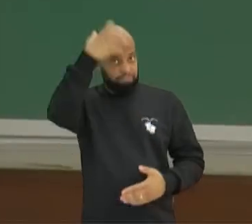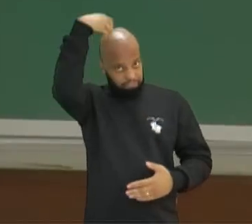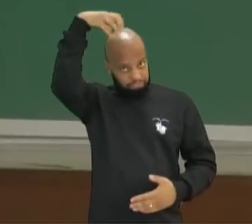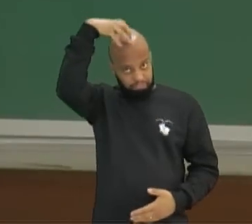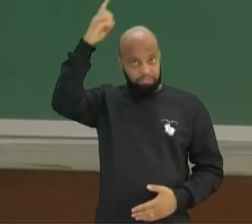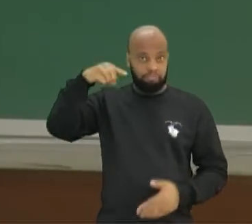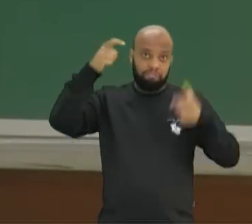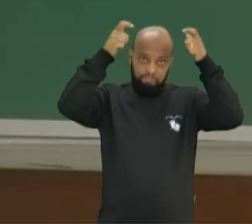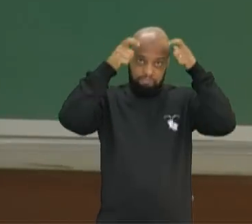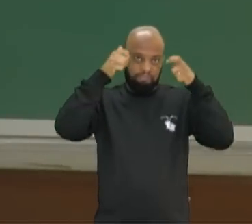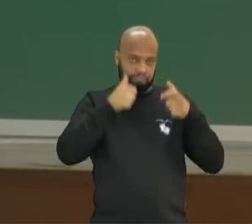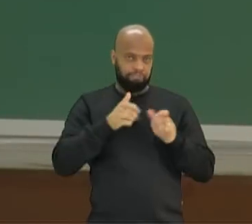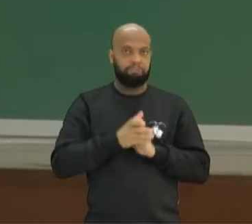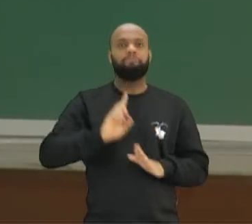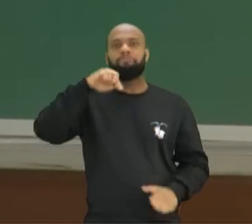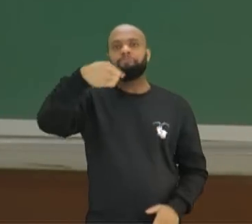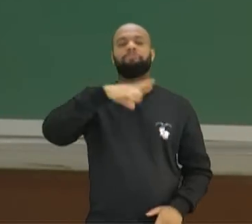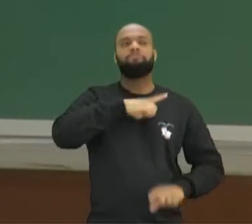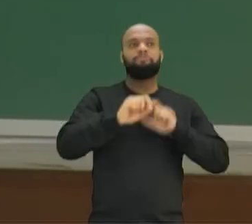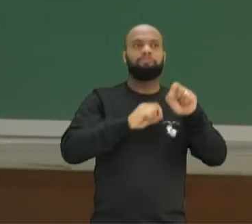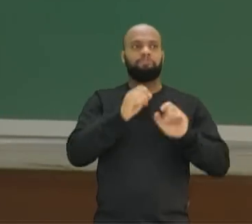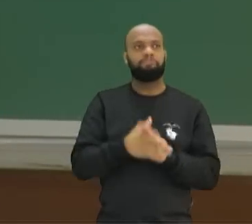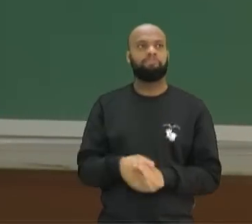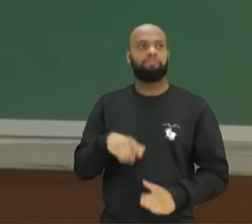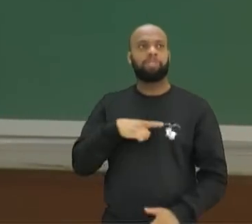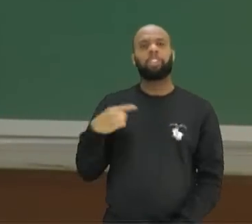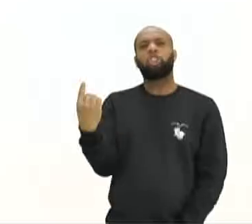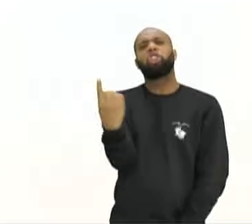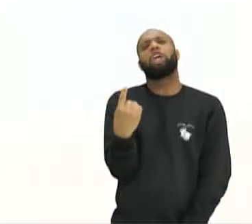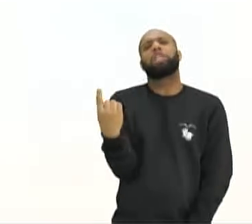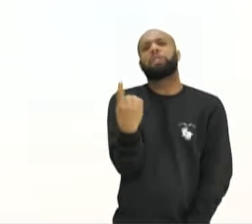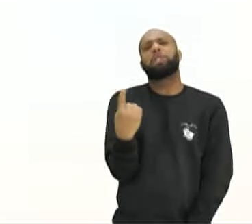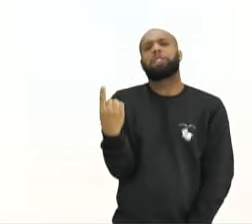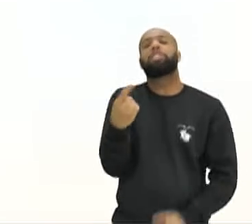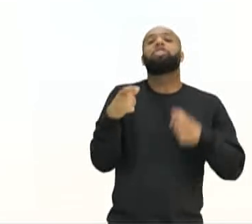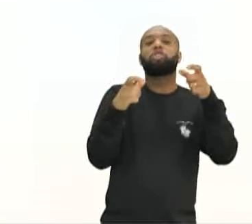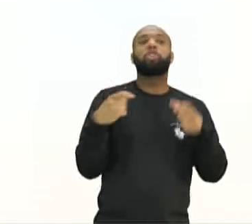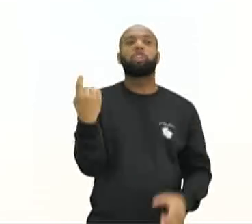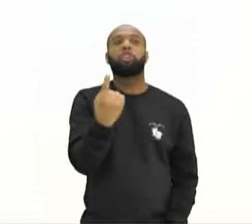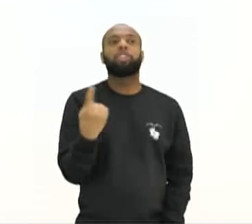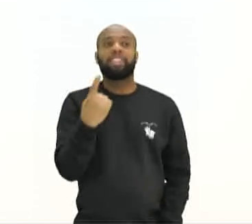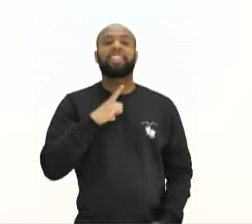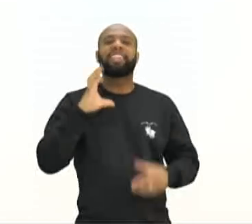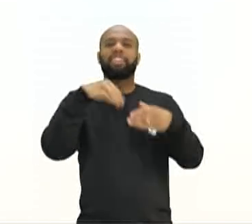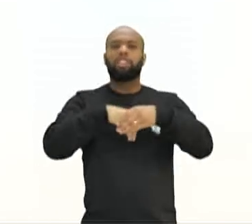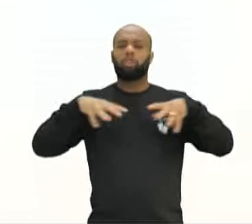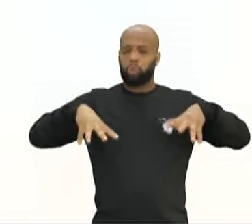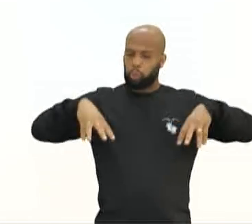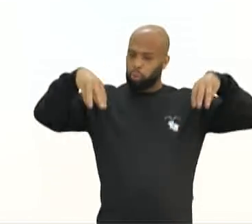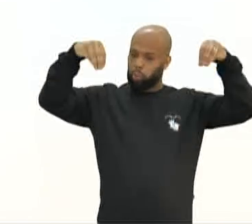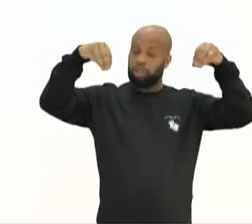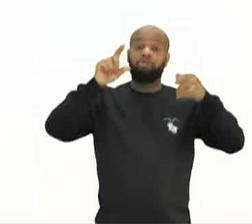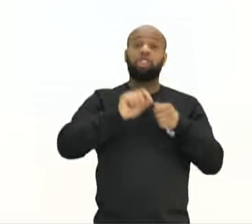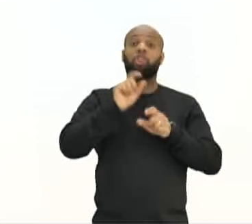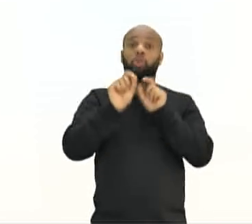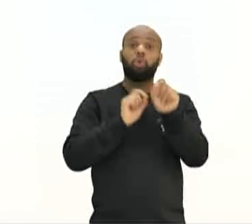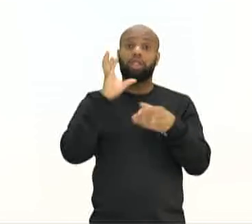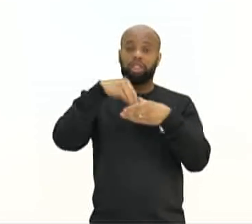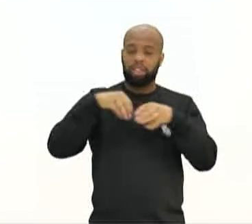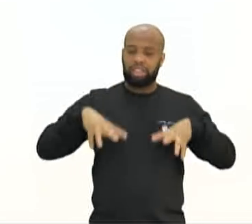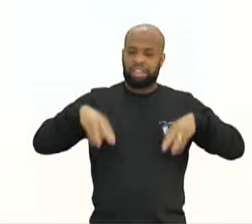princesa. Depois, eu tenho, ó, sozinha. Onde que ela está sozinha? No palácio. E ela fazia o quê?